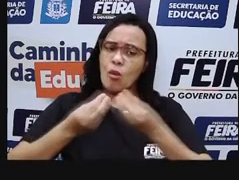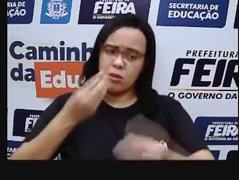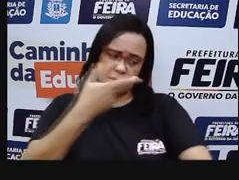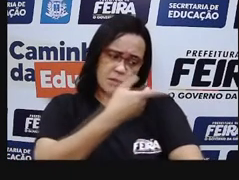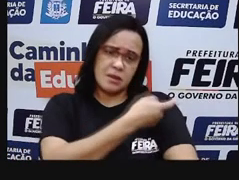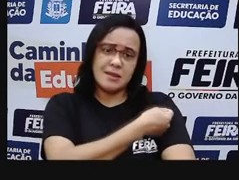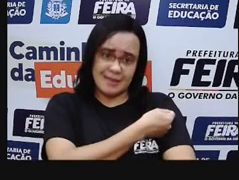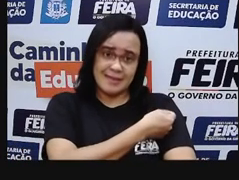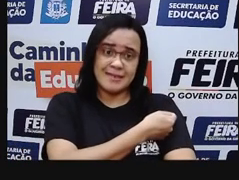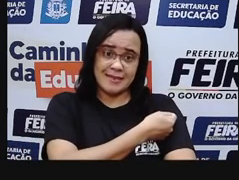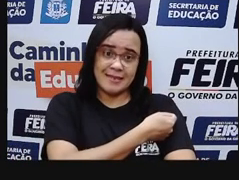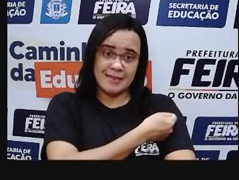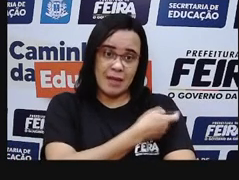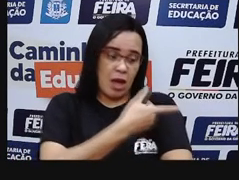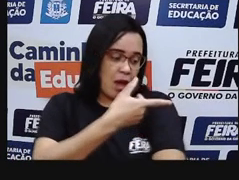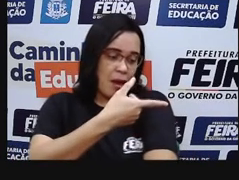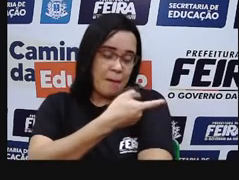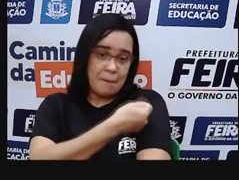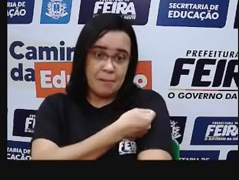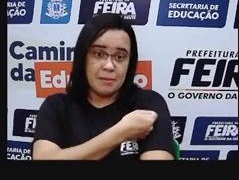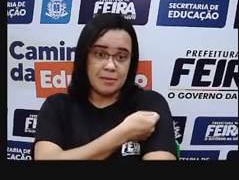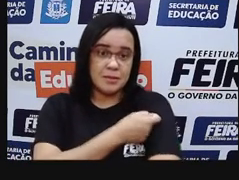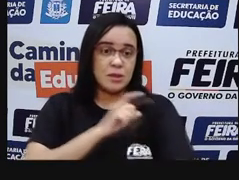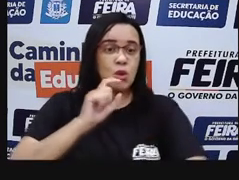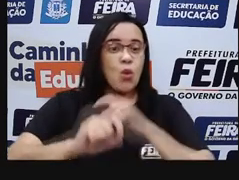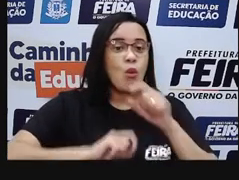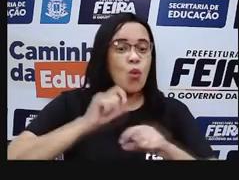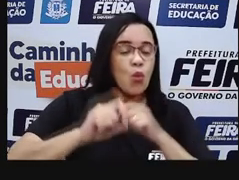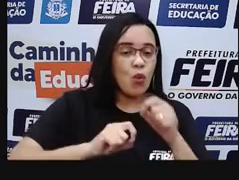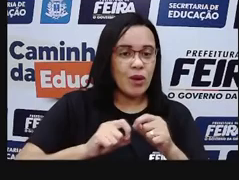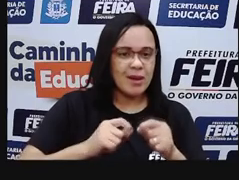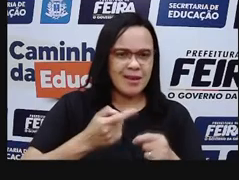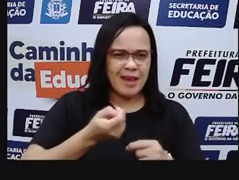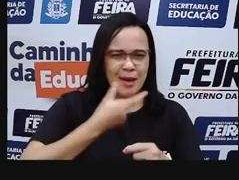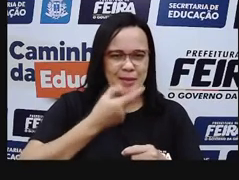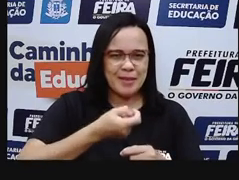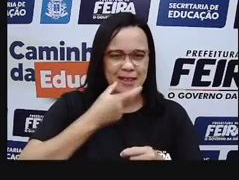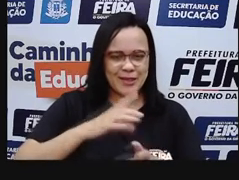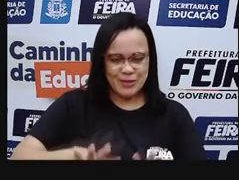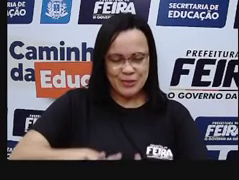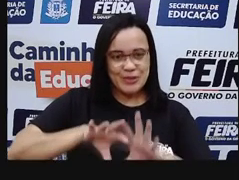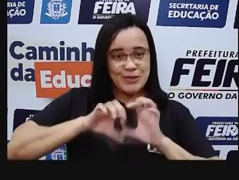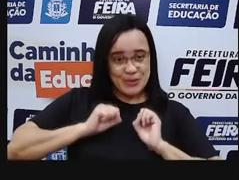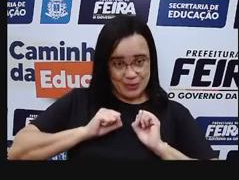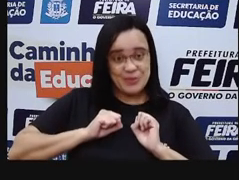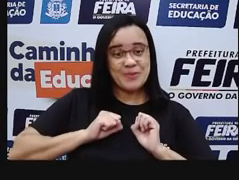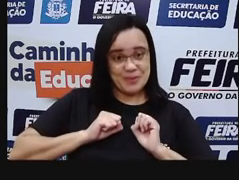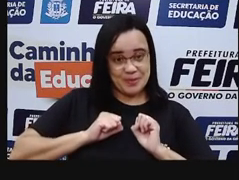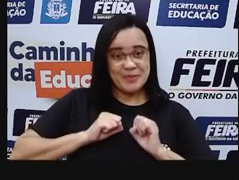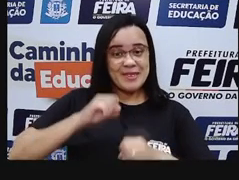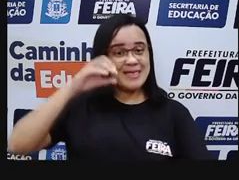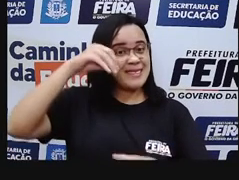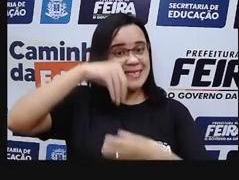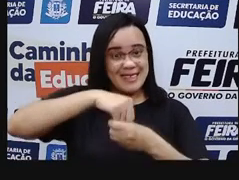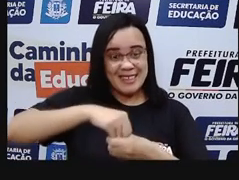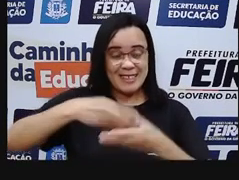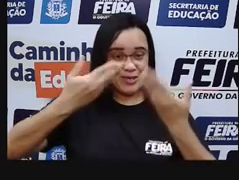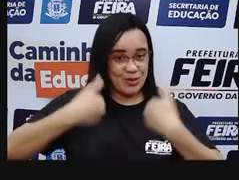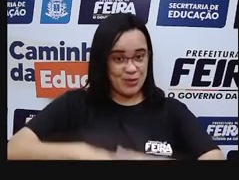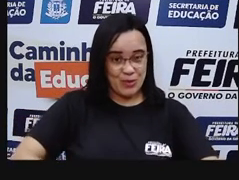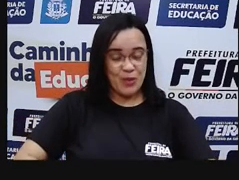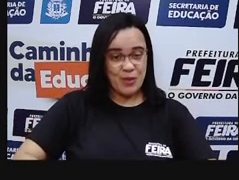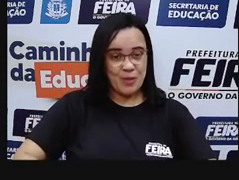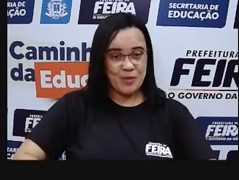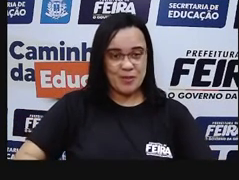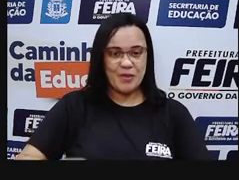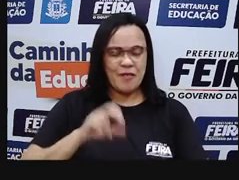Porque ela vai ser uma injeção de microrganismos no nosso organismo só que esses micro-organismos eles vão está vivos